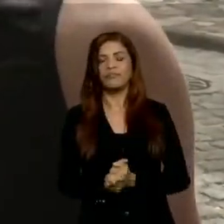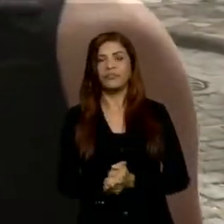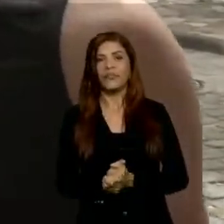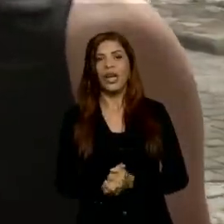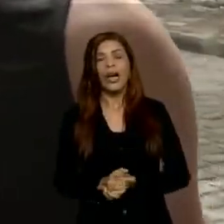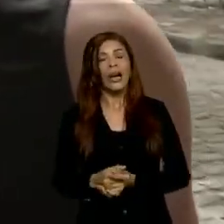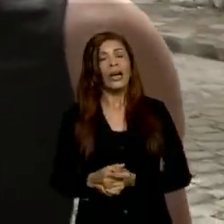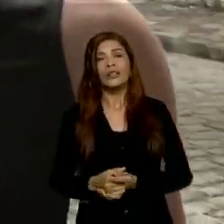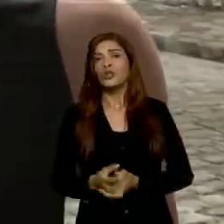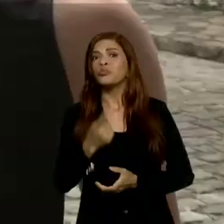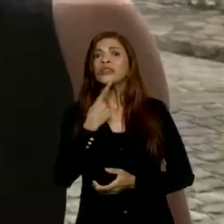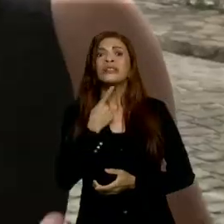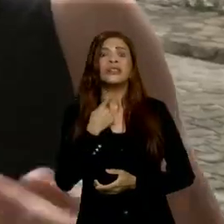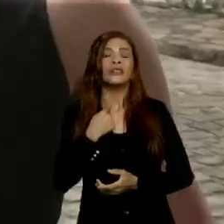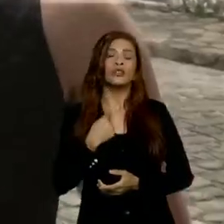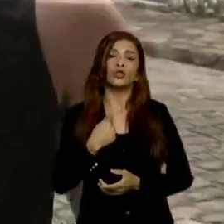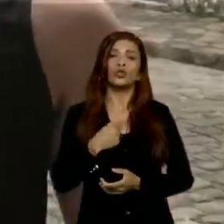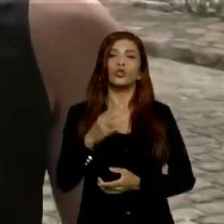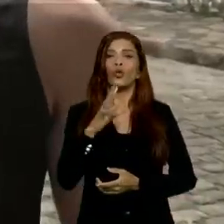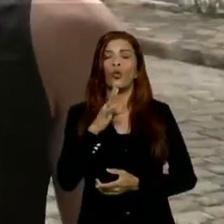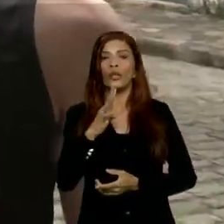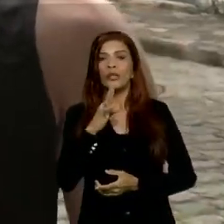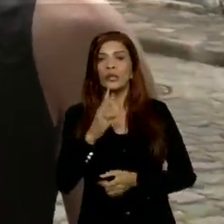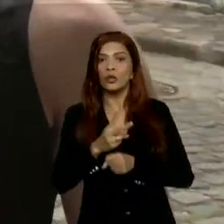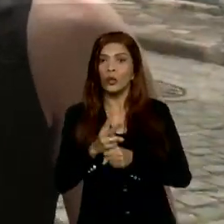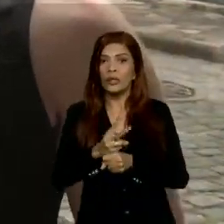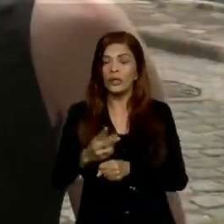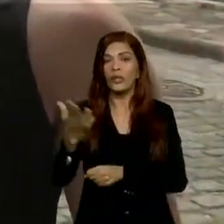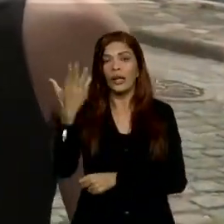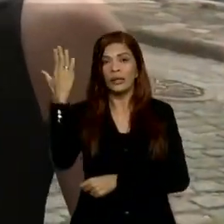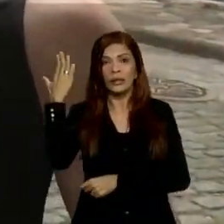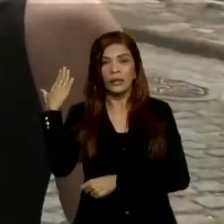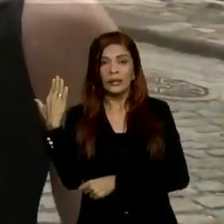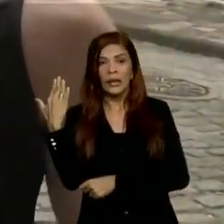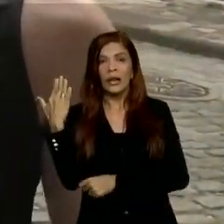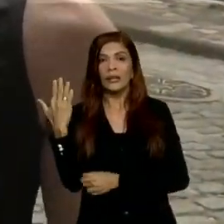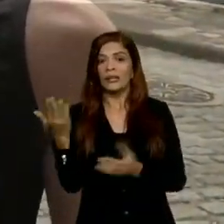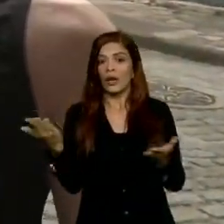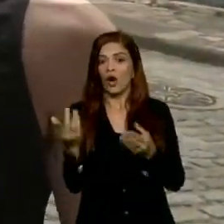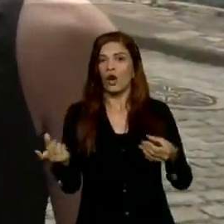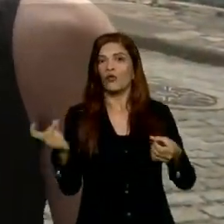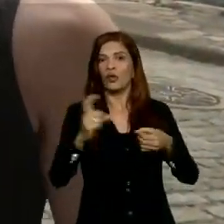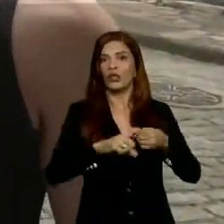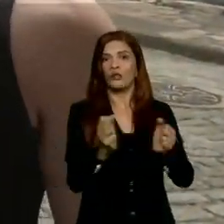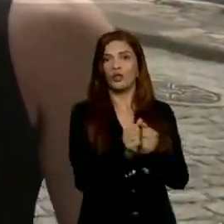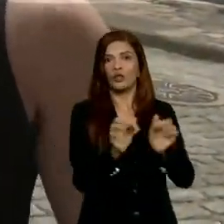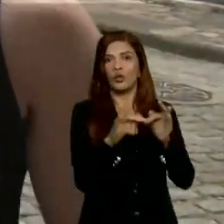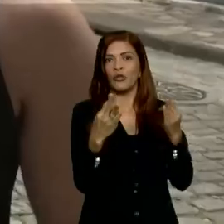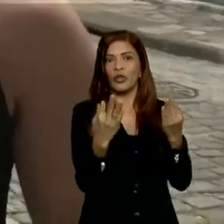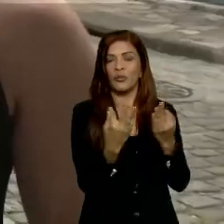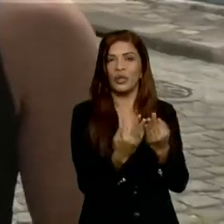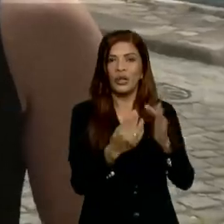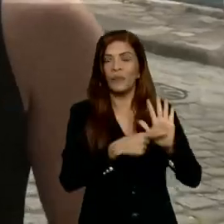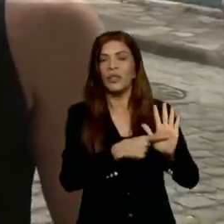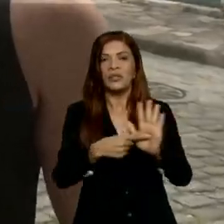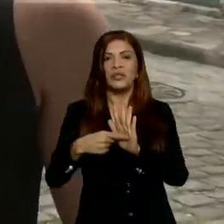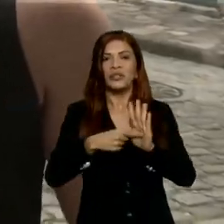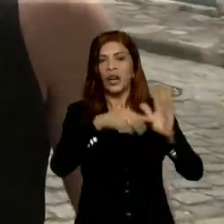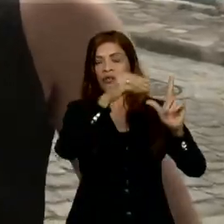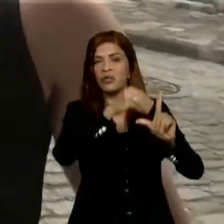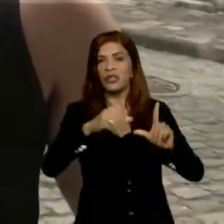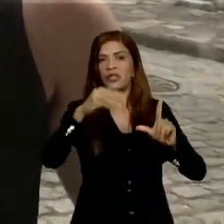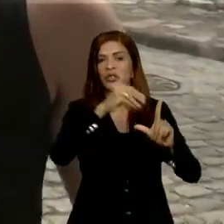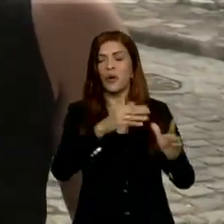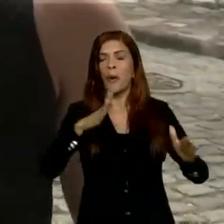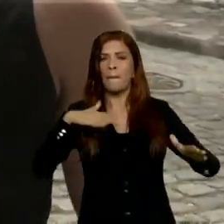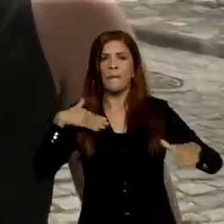realizar isso há dois anos atrás e aí a gente retornou agora com a família já para mostrar os lençóis que a gente conseguiu passear é